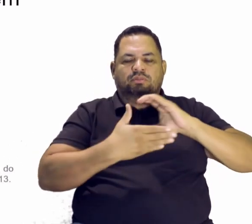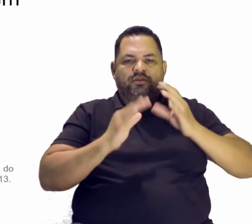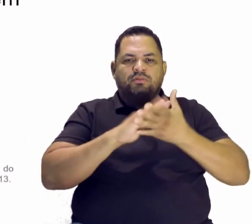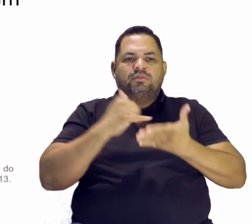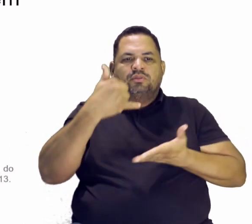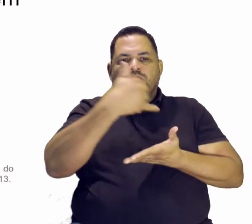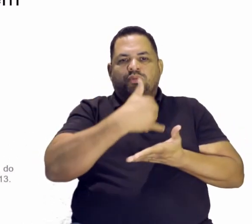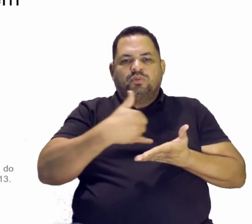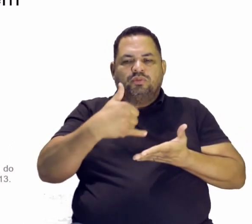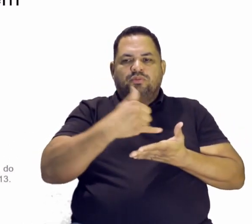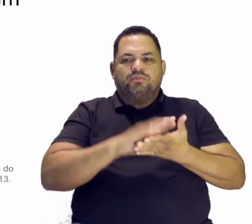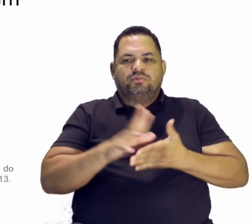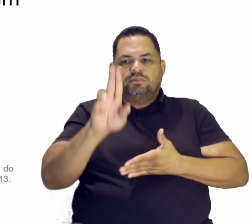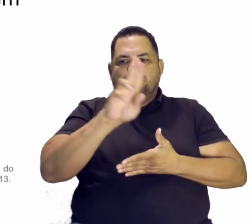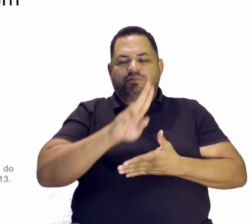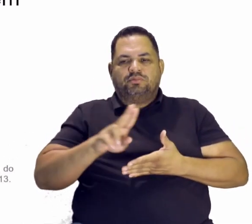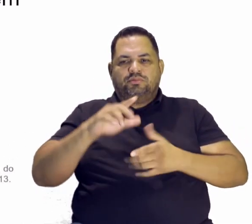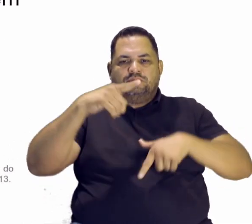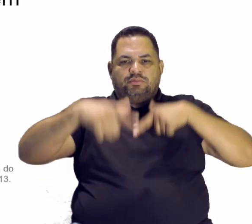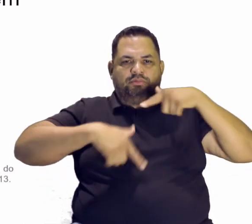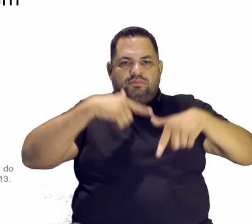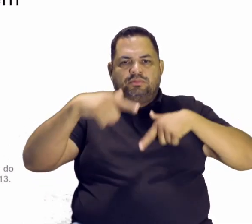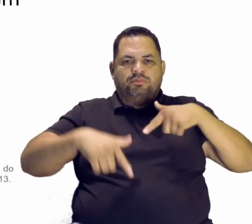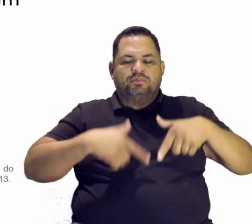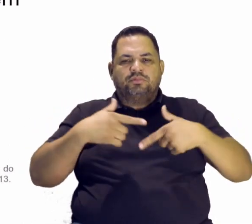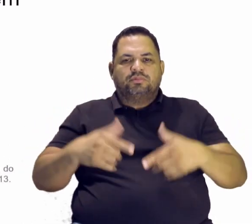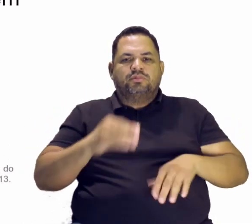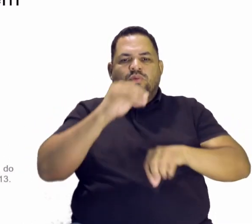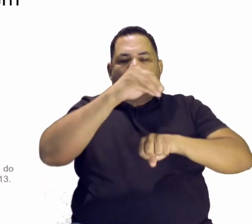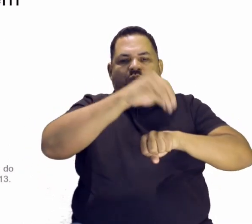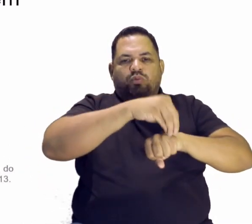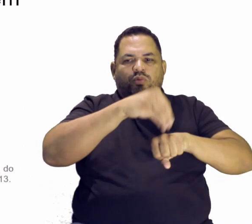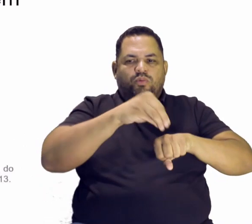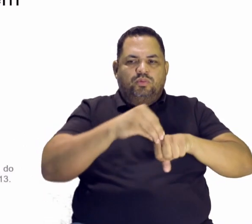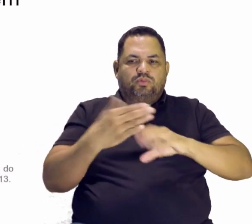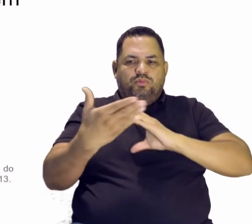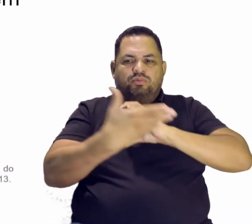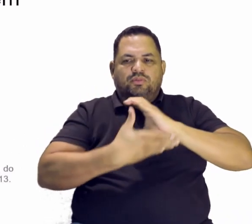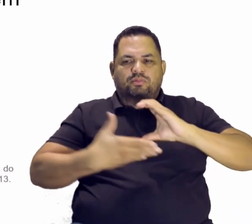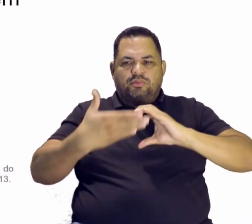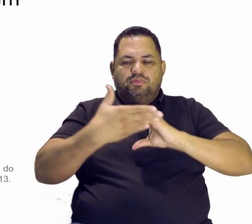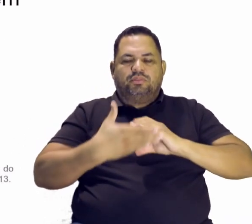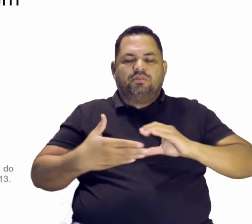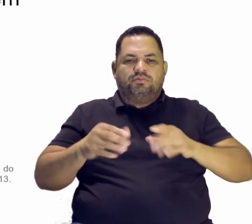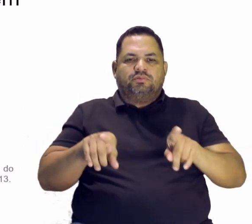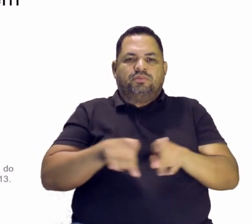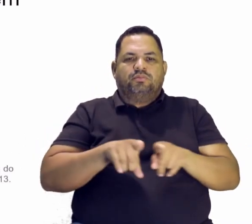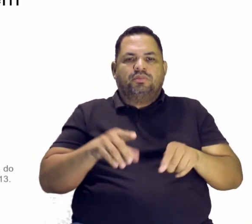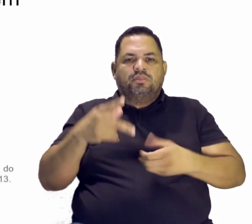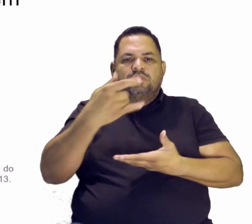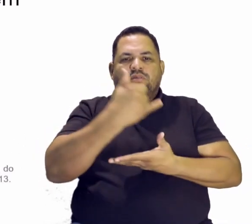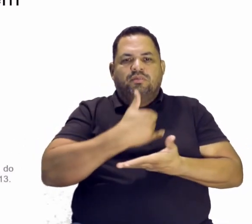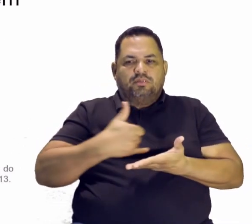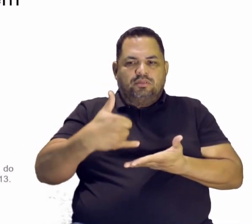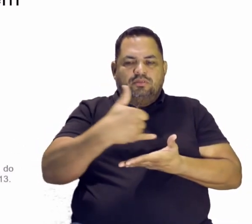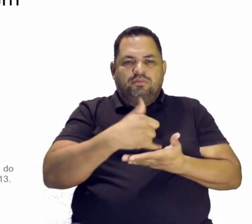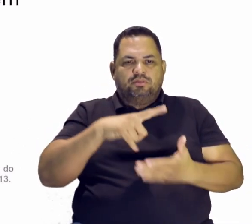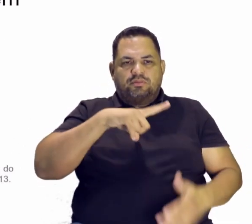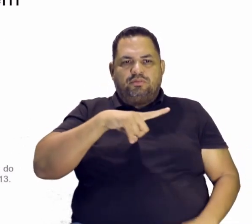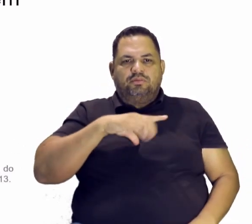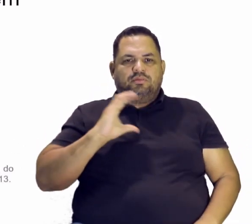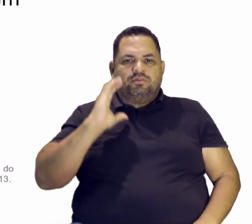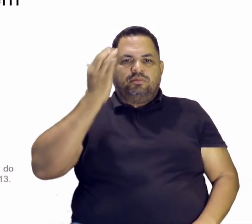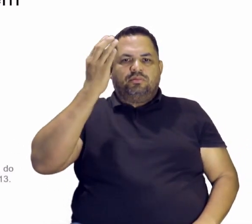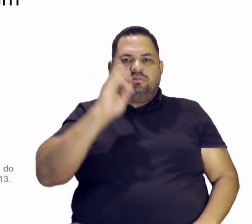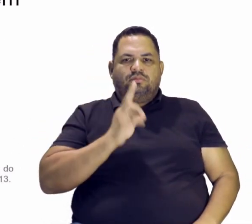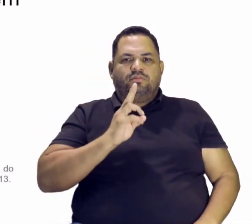estar utilizando, né, entre os macronutrientes, os carboidratos e as gorduras. Eu também tenho uma capacidade de manter